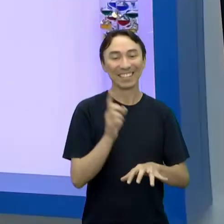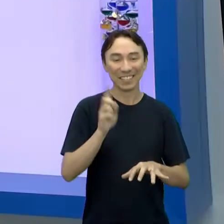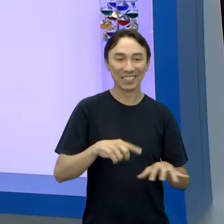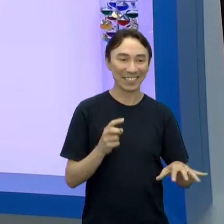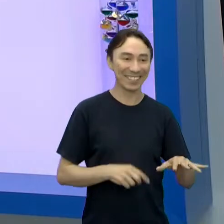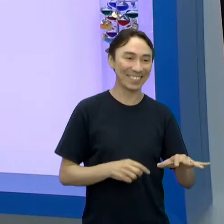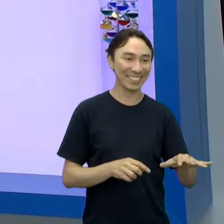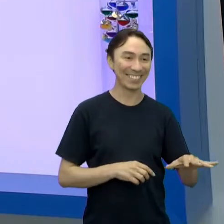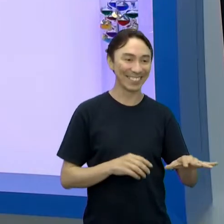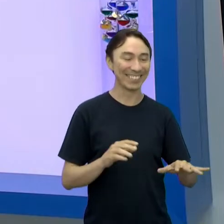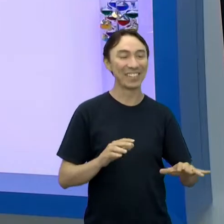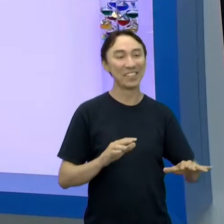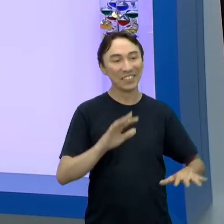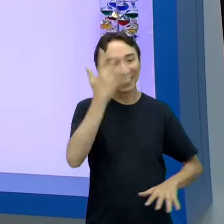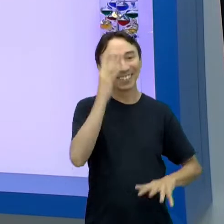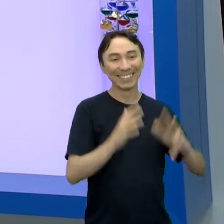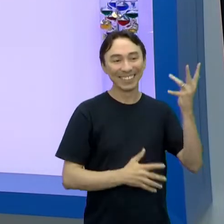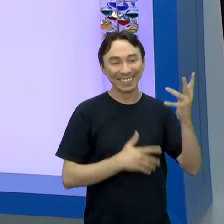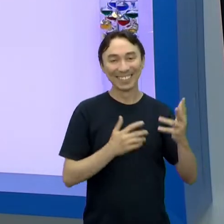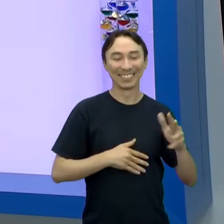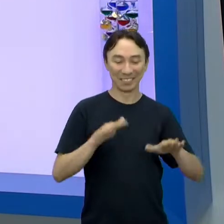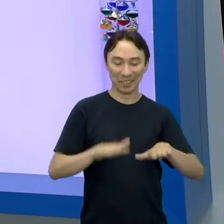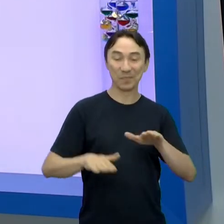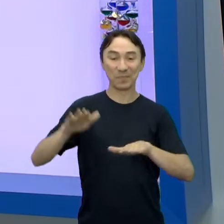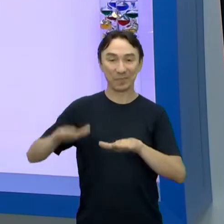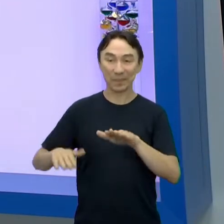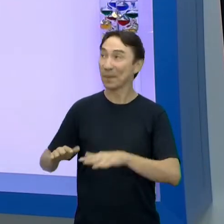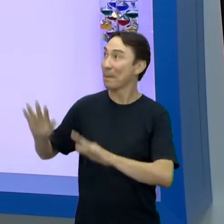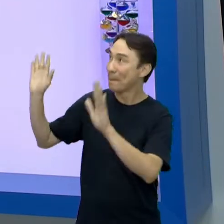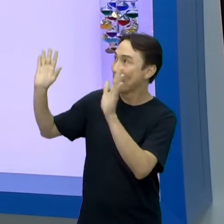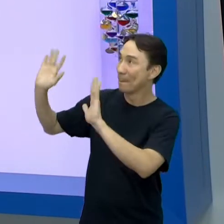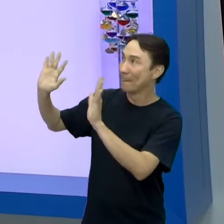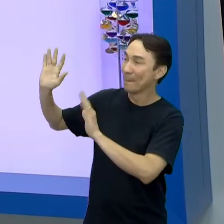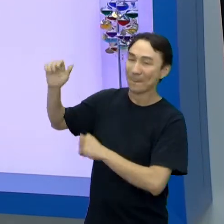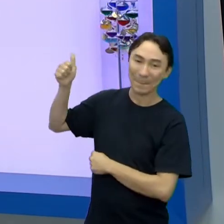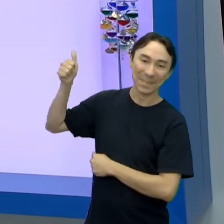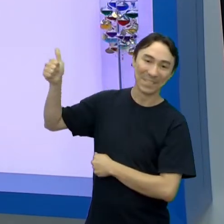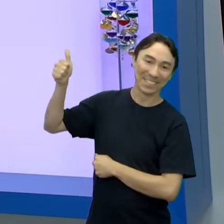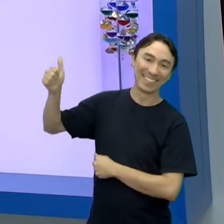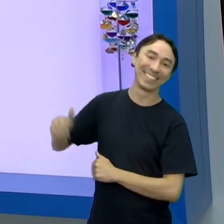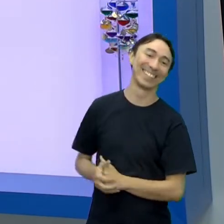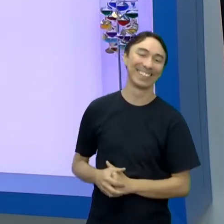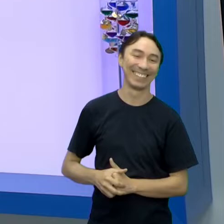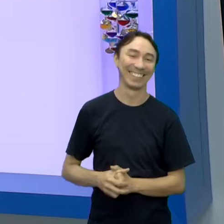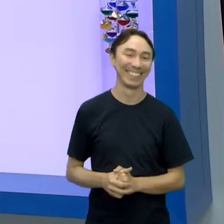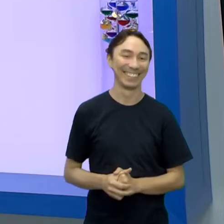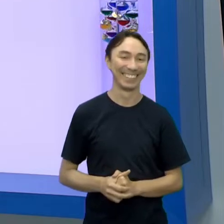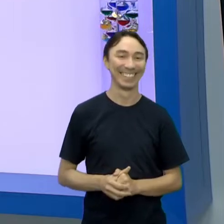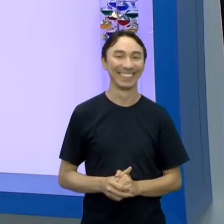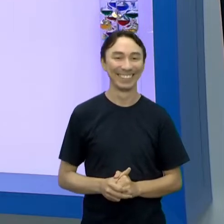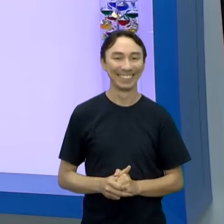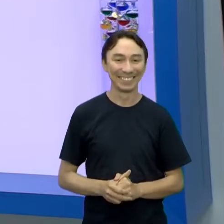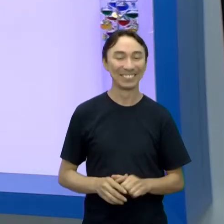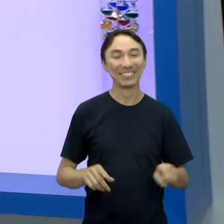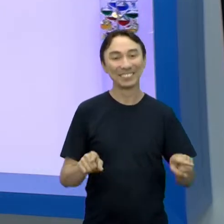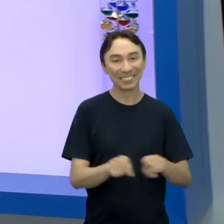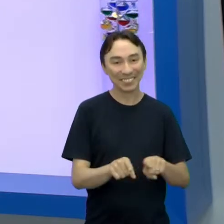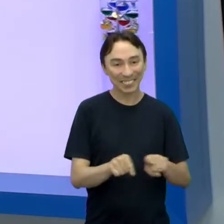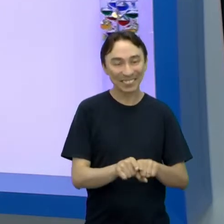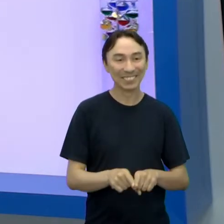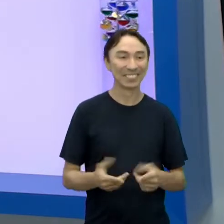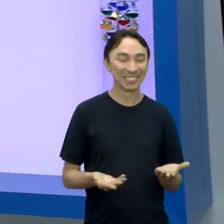ondulatórios. Vou dar boas-vindas pro nosso intérprete aqui, o Helder. Fala, Helder! Beleza? E também sobre o